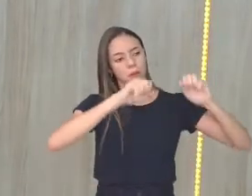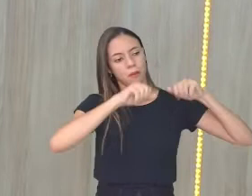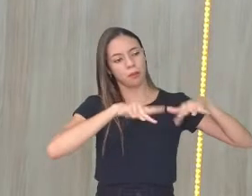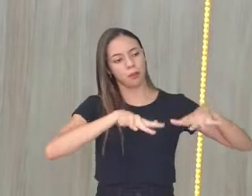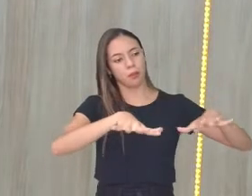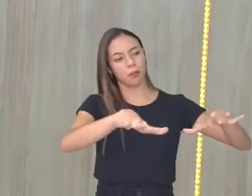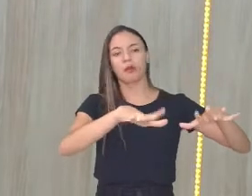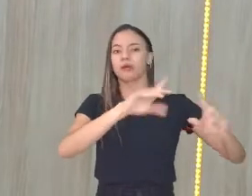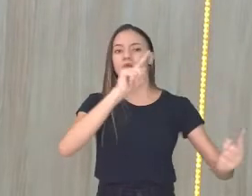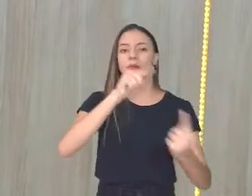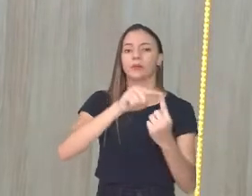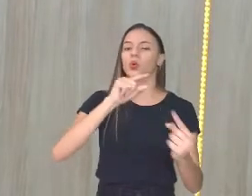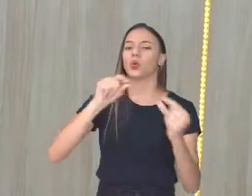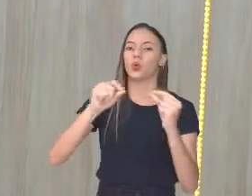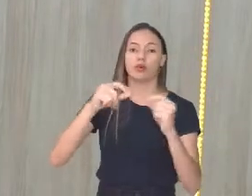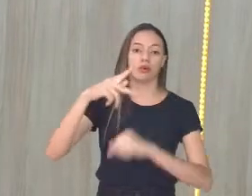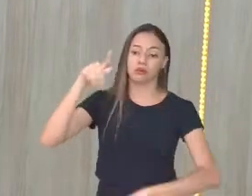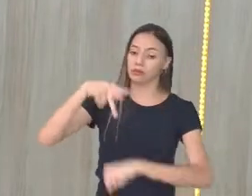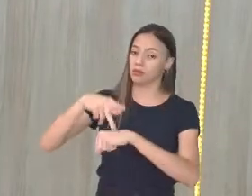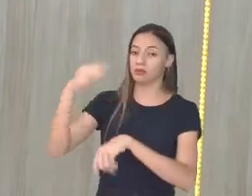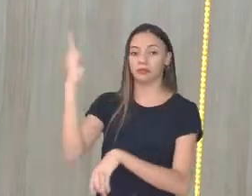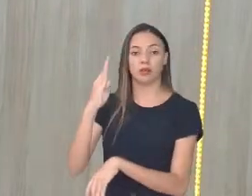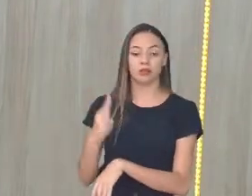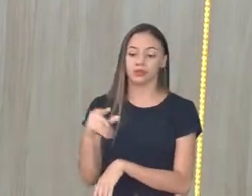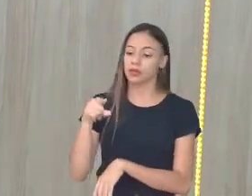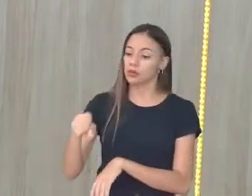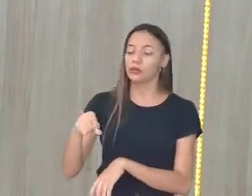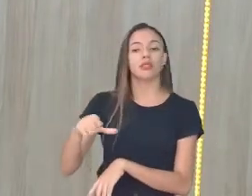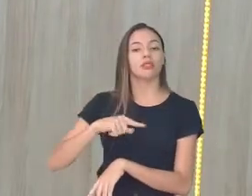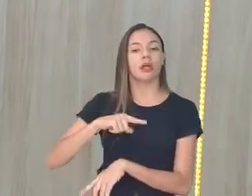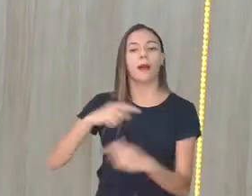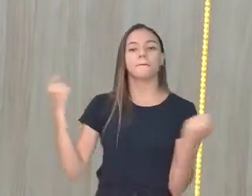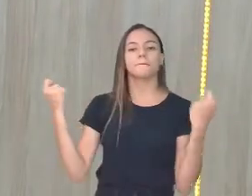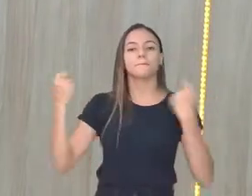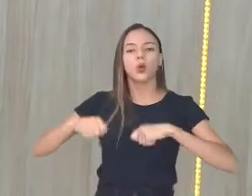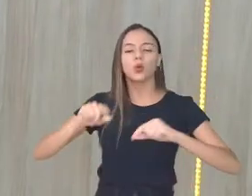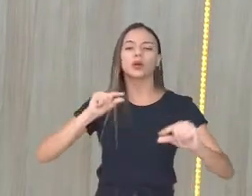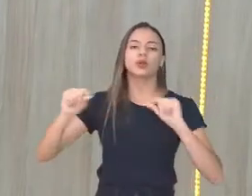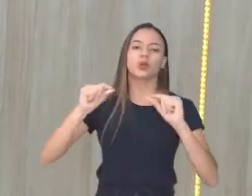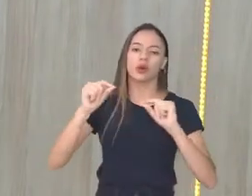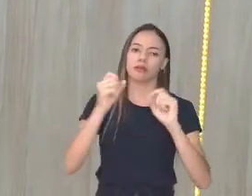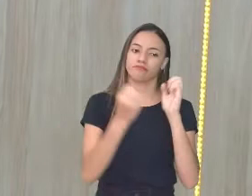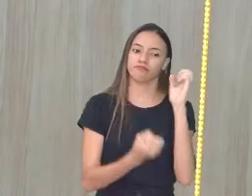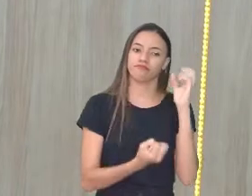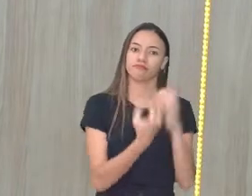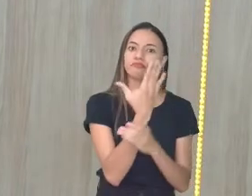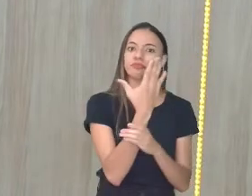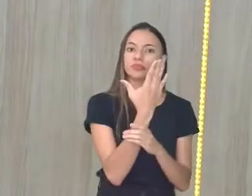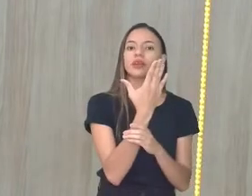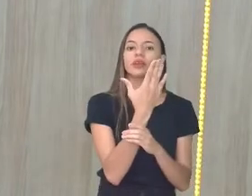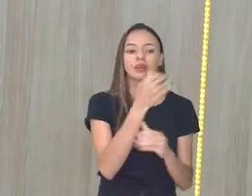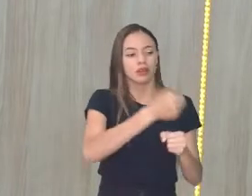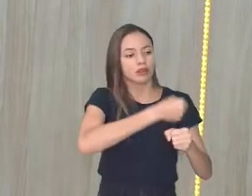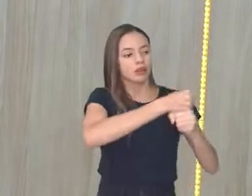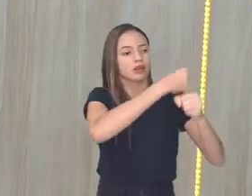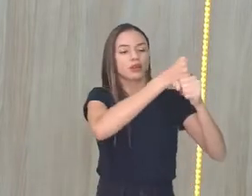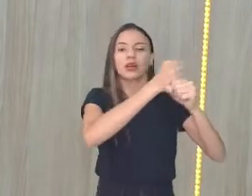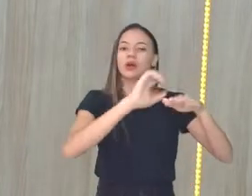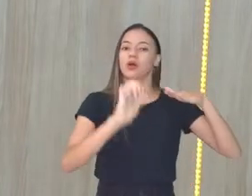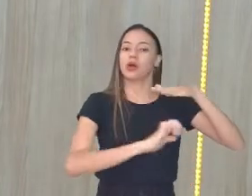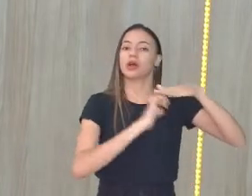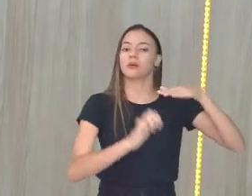para que o nosso país ele pudesse construir ou criar uma empresa que